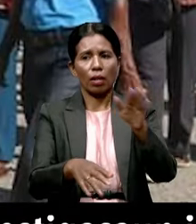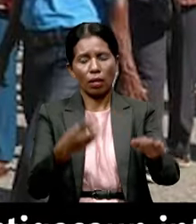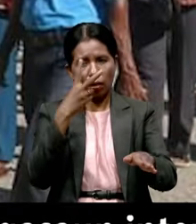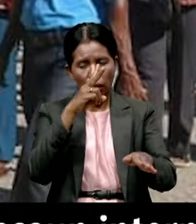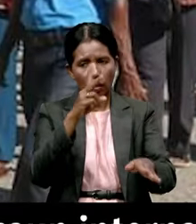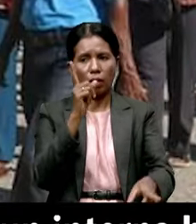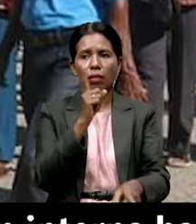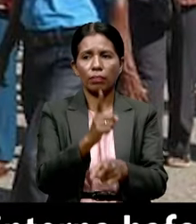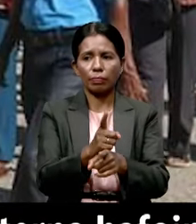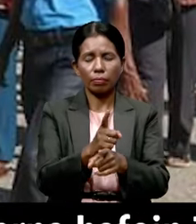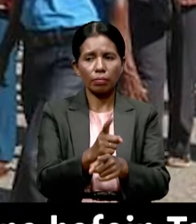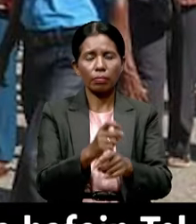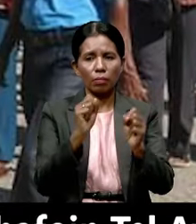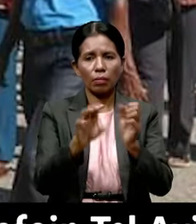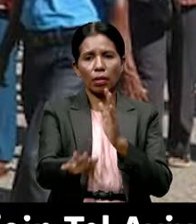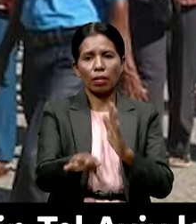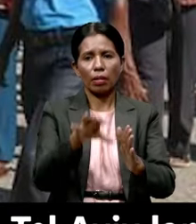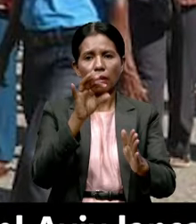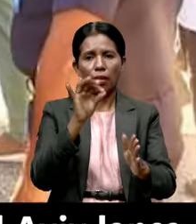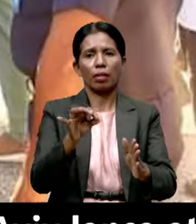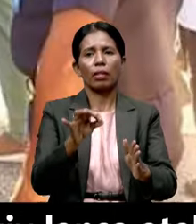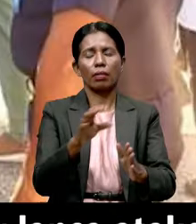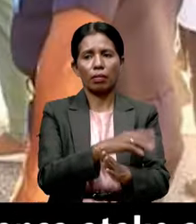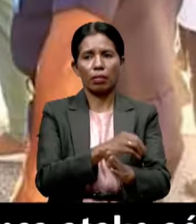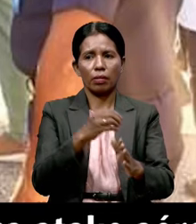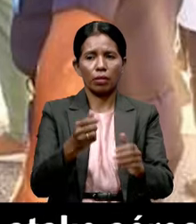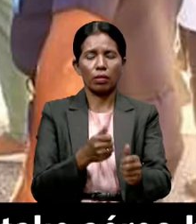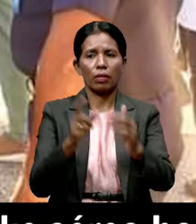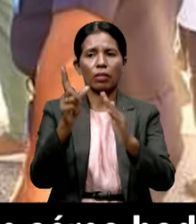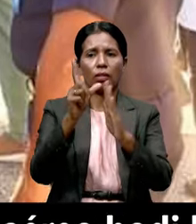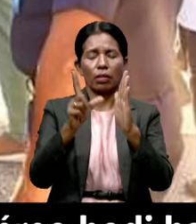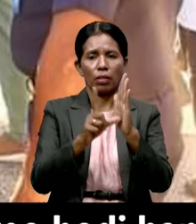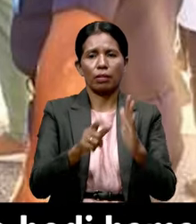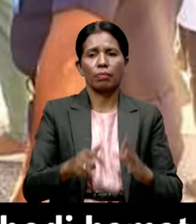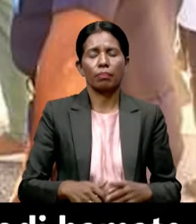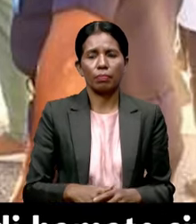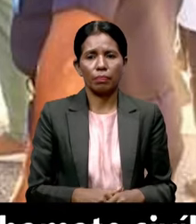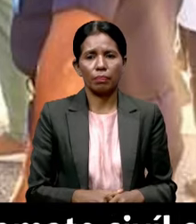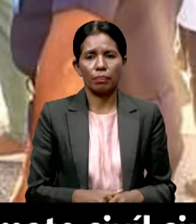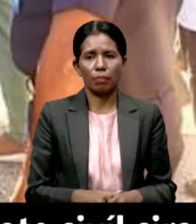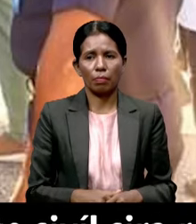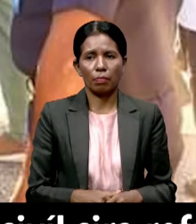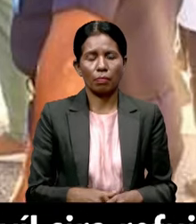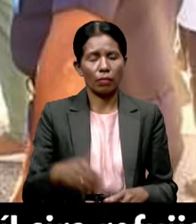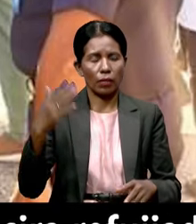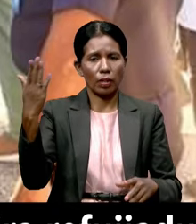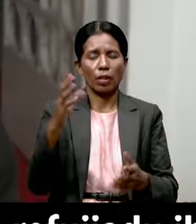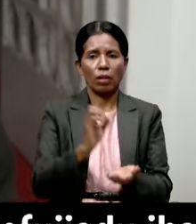o Lolos, no ne beleheta título aquisição de lei. Ia enclave